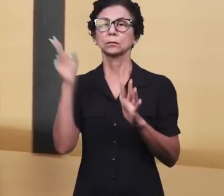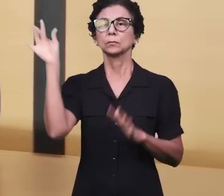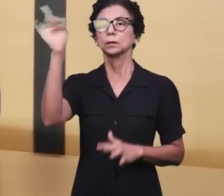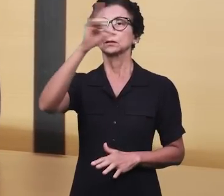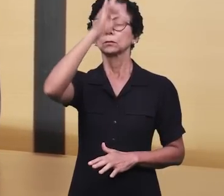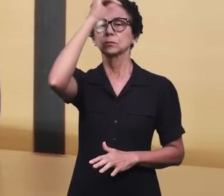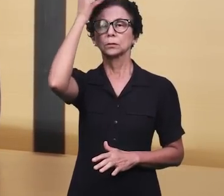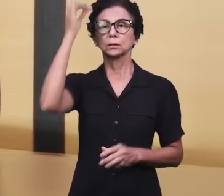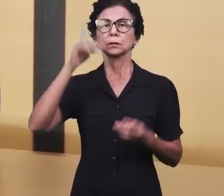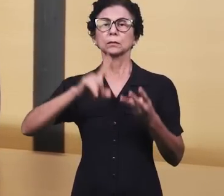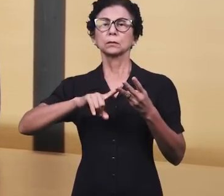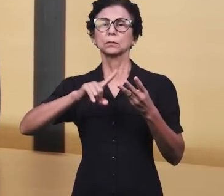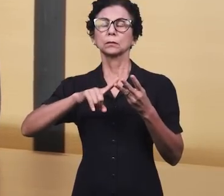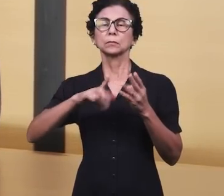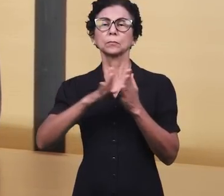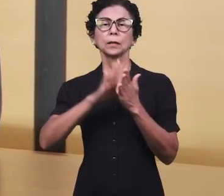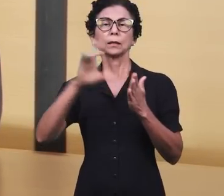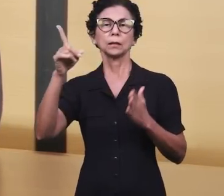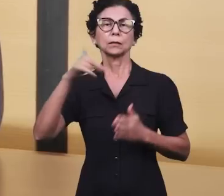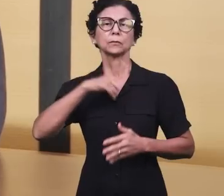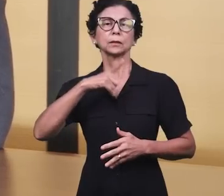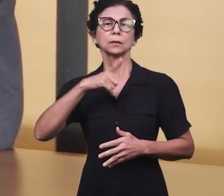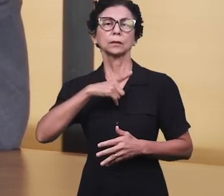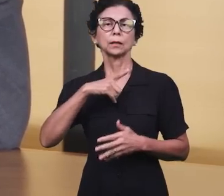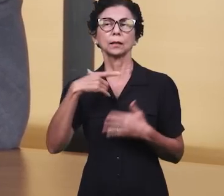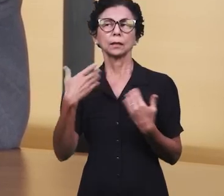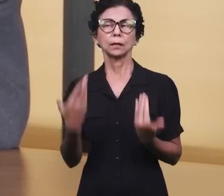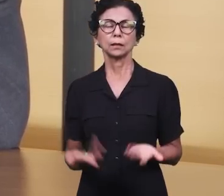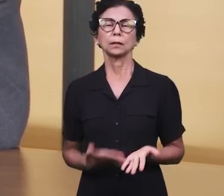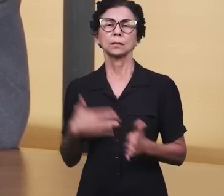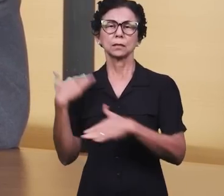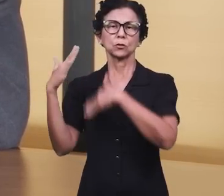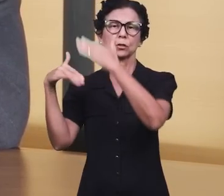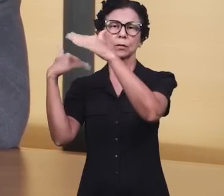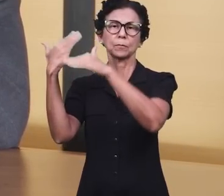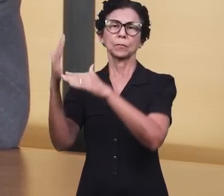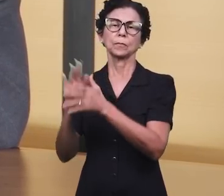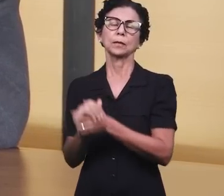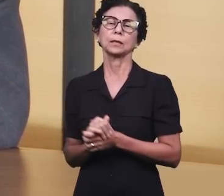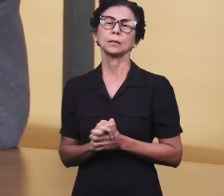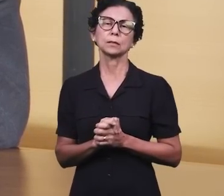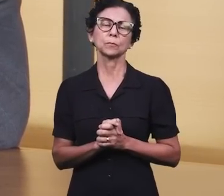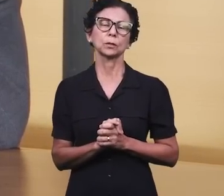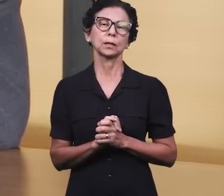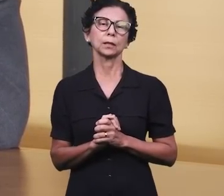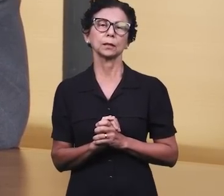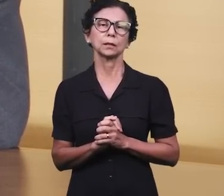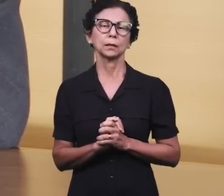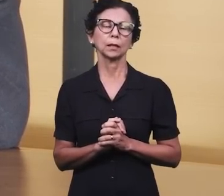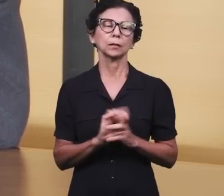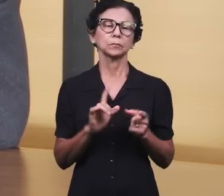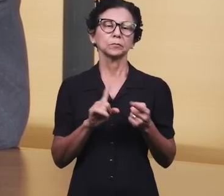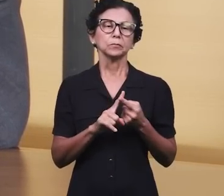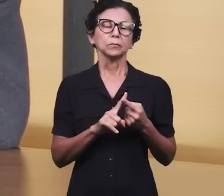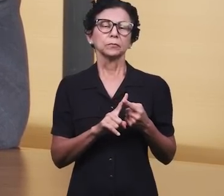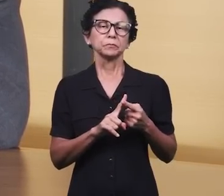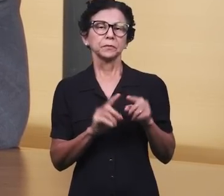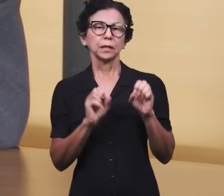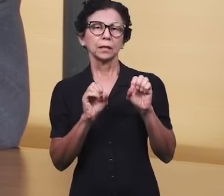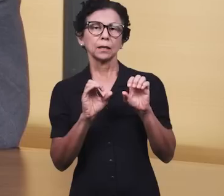Santo. E essa dinâmica que o senhor mostrou aí, nesse dinamismo do andar, do falar, do deitar, do